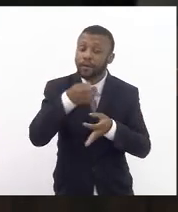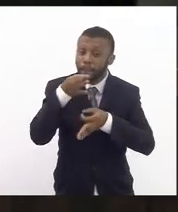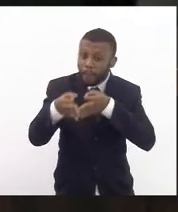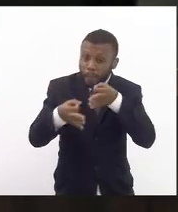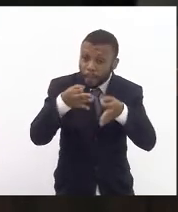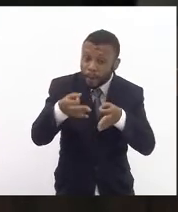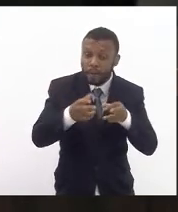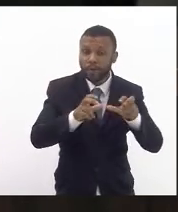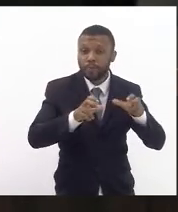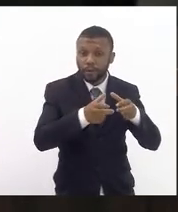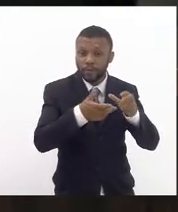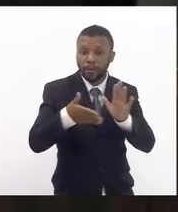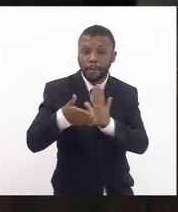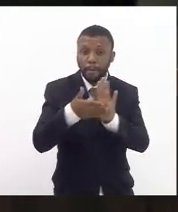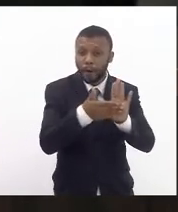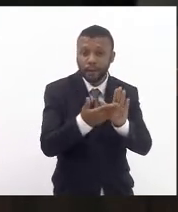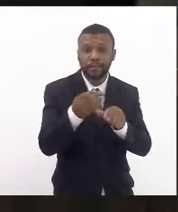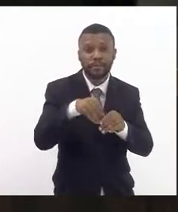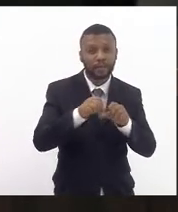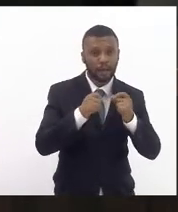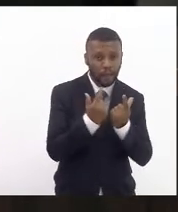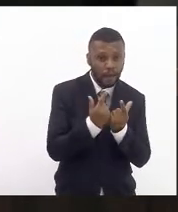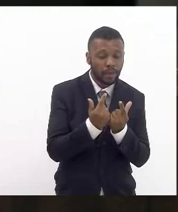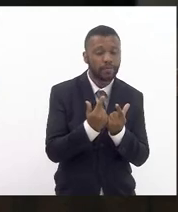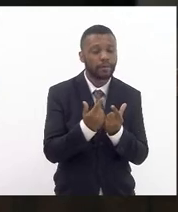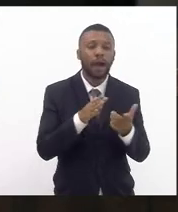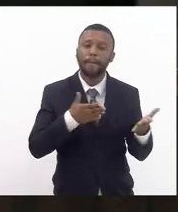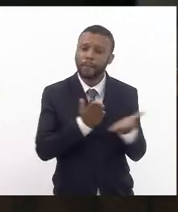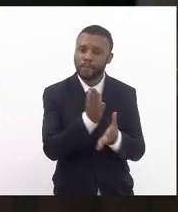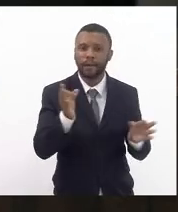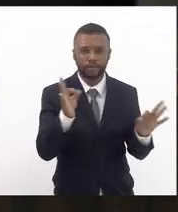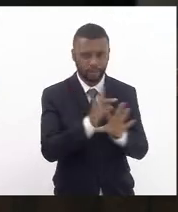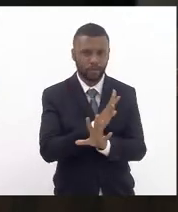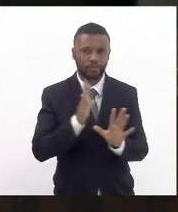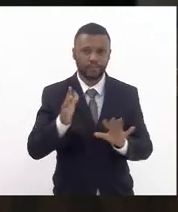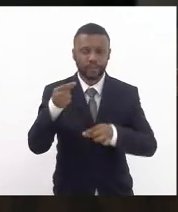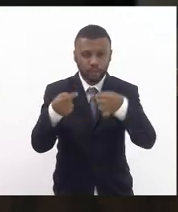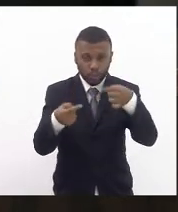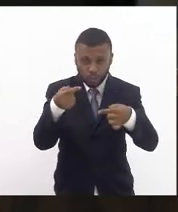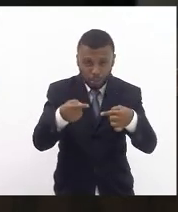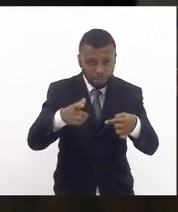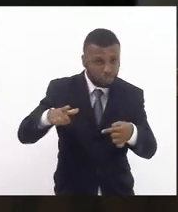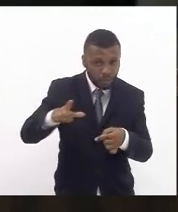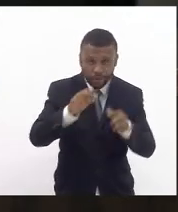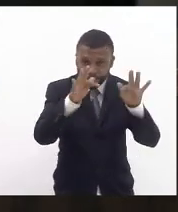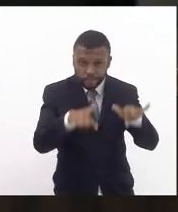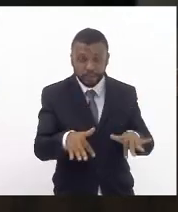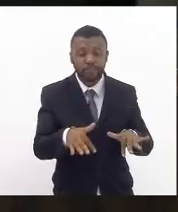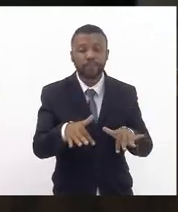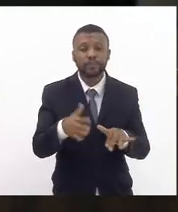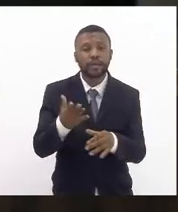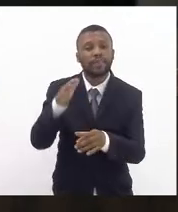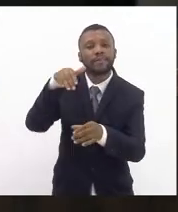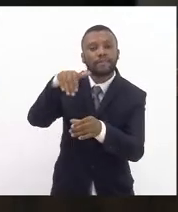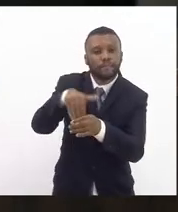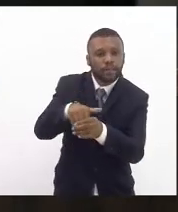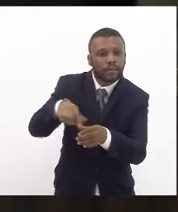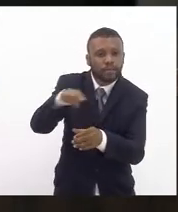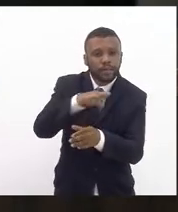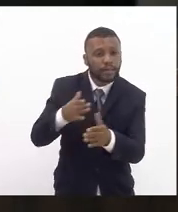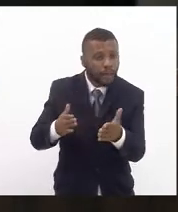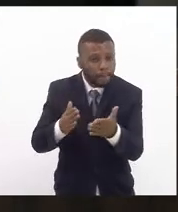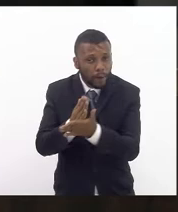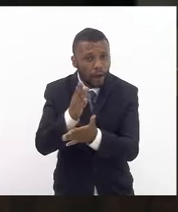Externas, favorável, deputado Sérgio Fernandes. Em discussão, não havendo quem queira discutir, encerrada a discussão, em votação. Seus